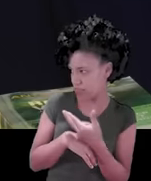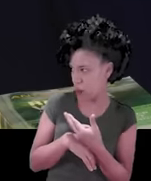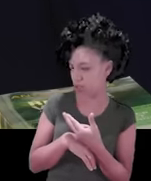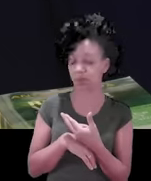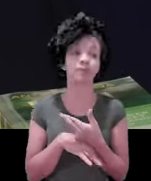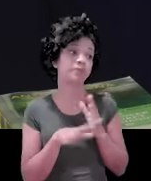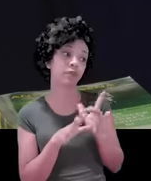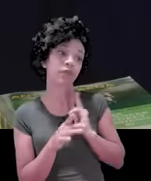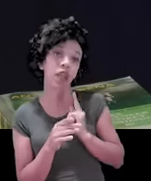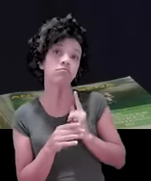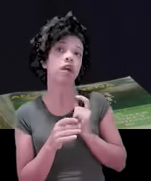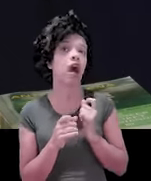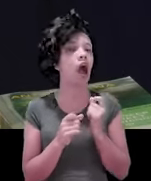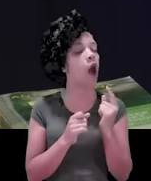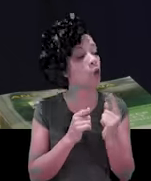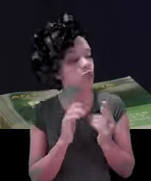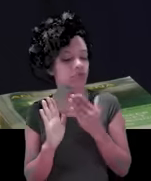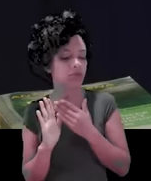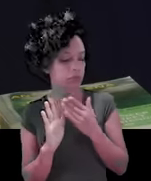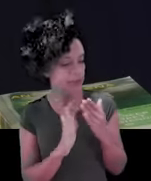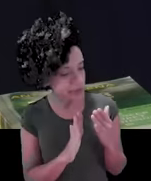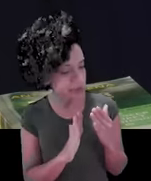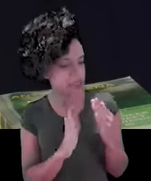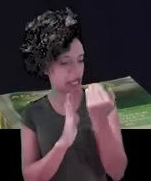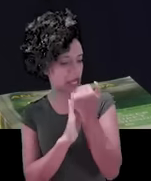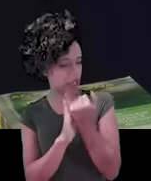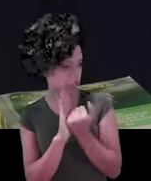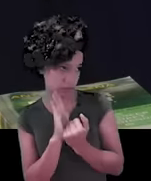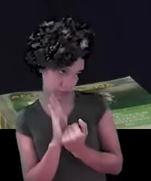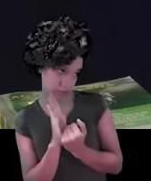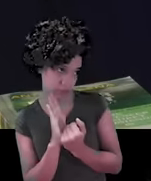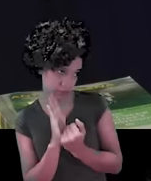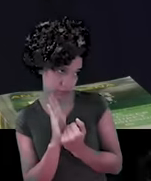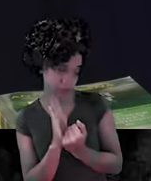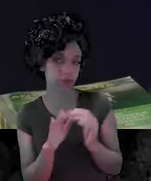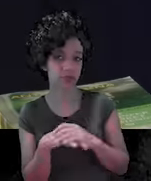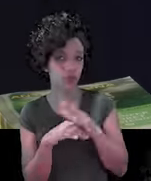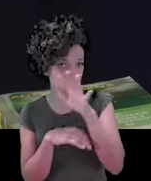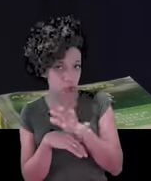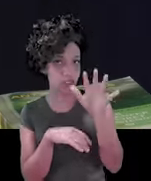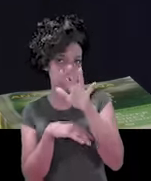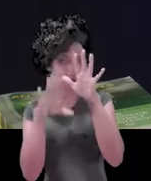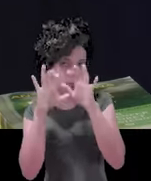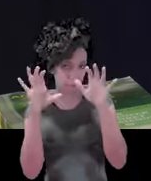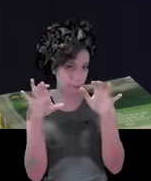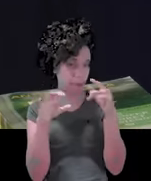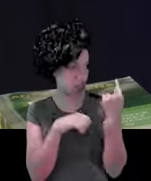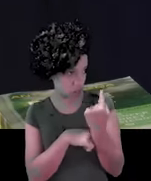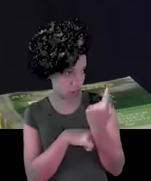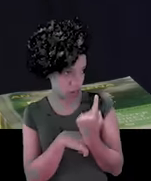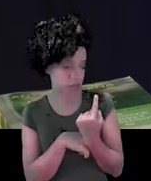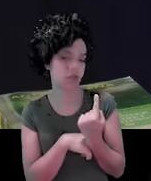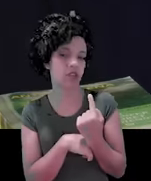eu na a existe umas coisas em relação ao a classificação do espaço aéreo brasileiro junto parcelas estava voando com as áreas mais